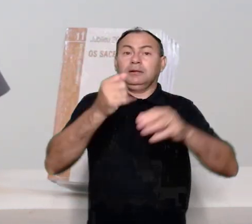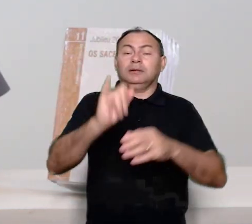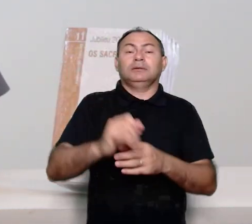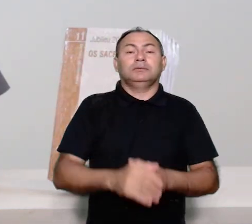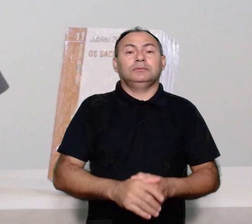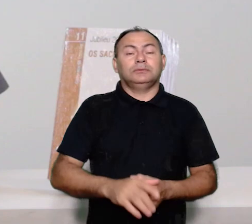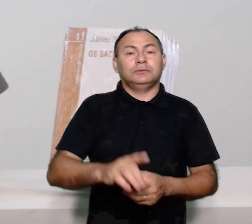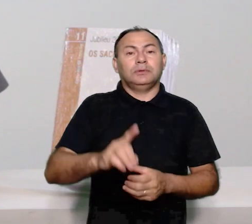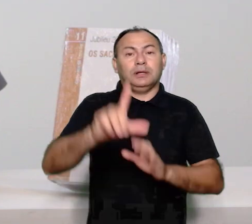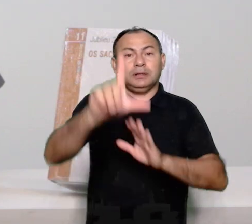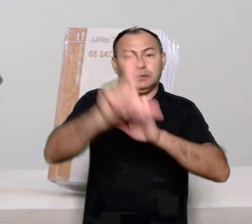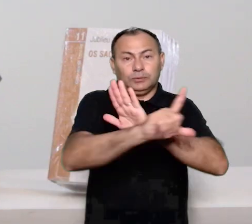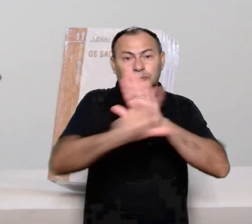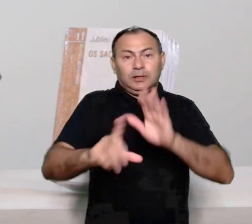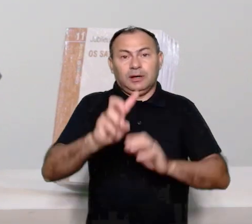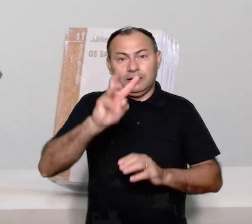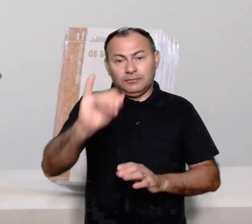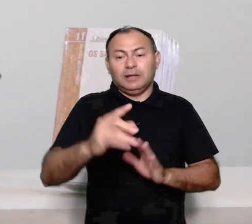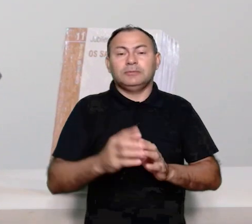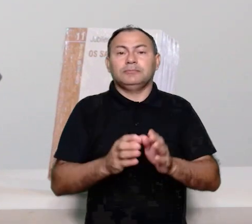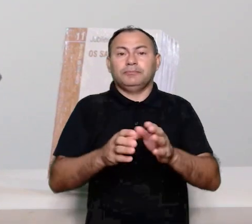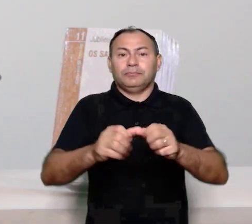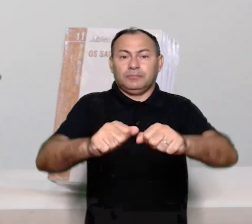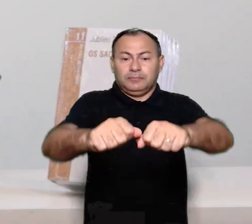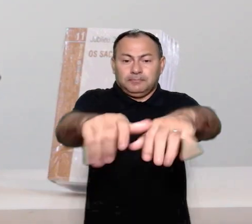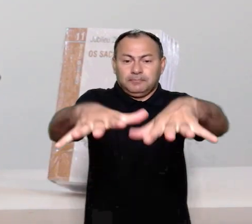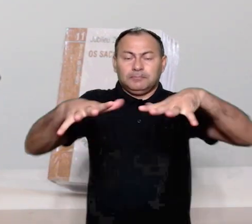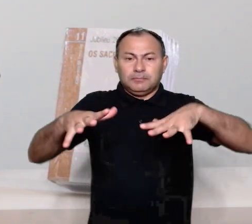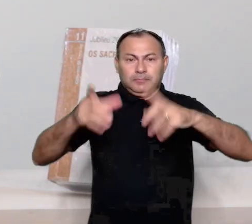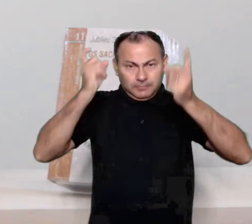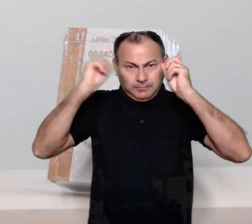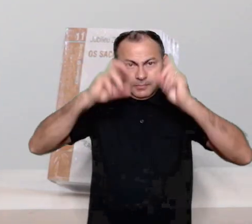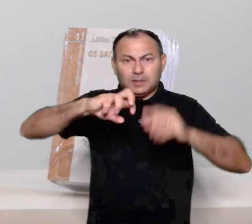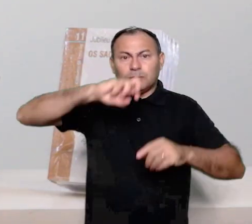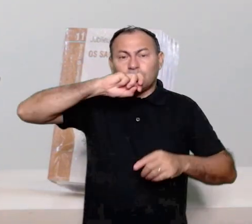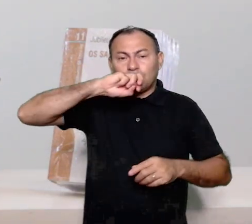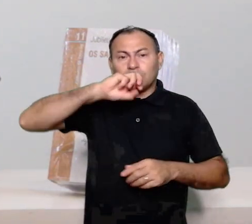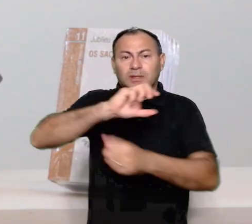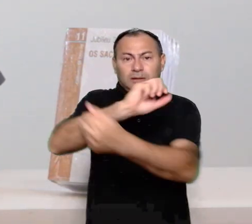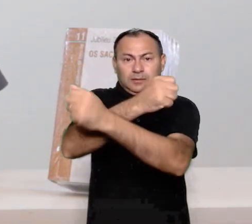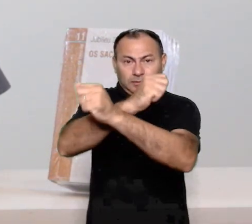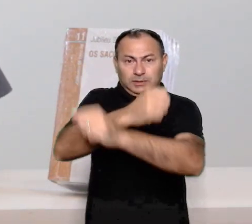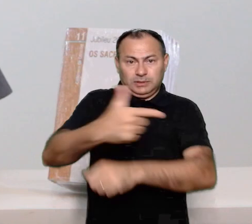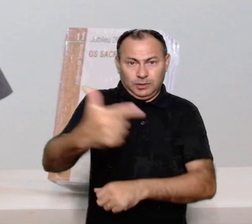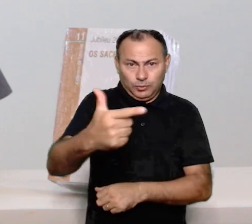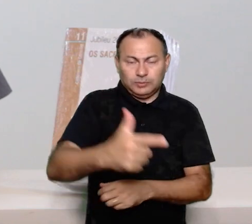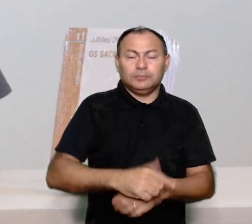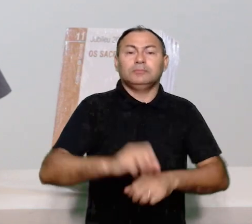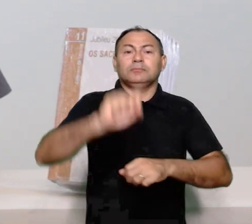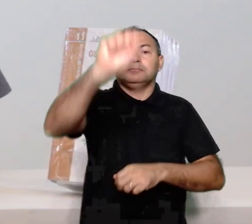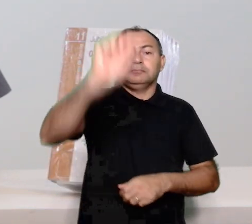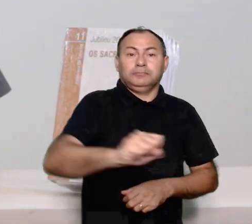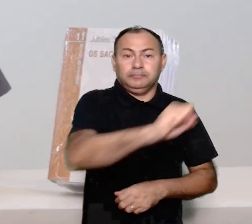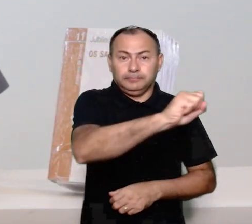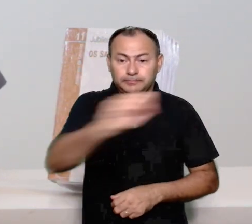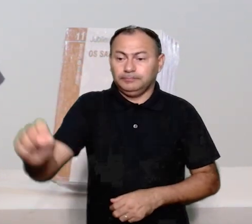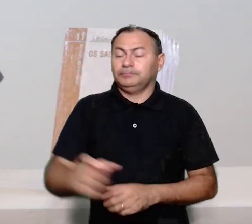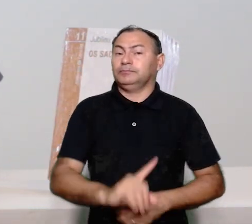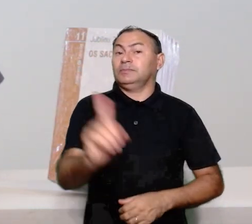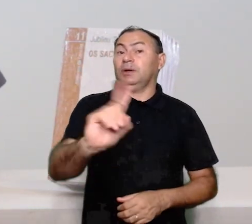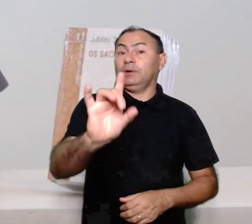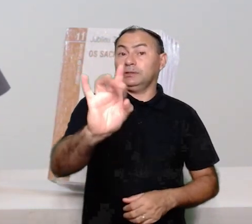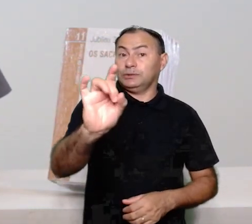da liturgia e aquilo que o Concílio Vaticano II vai recordar para nós, que os sacramentos